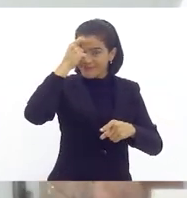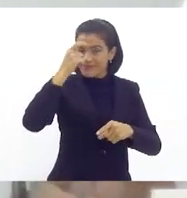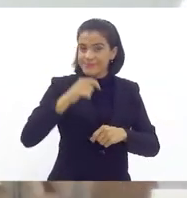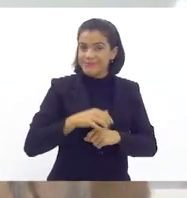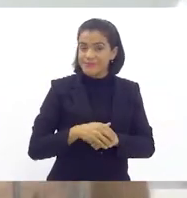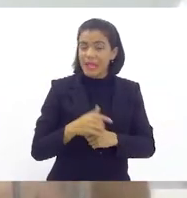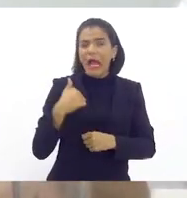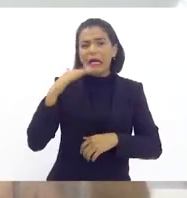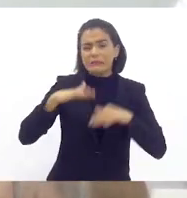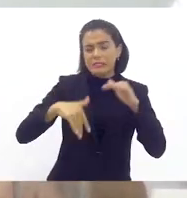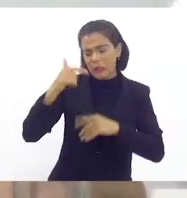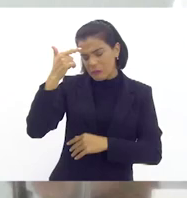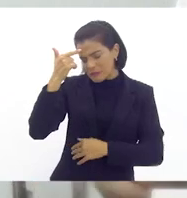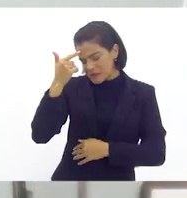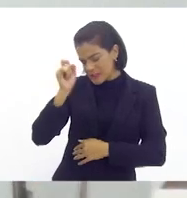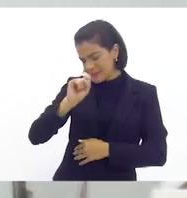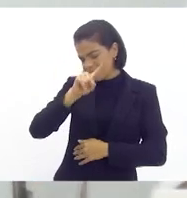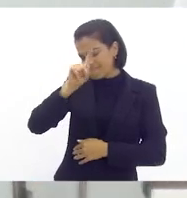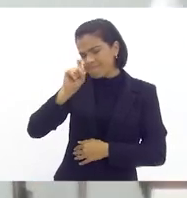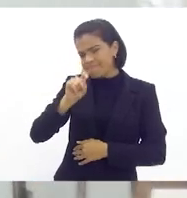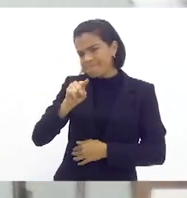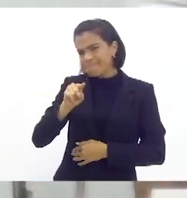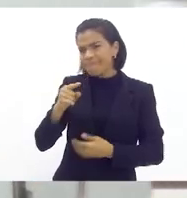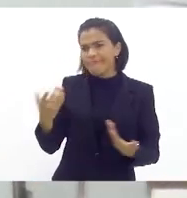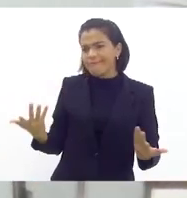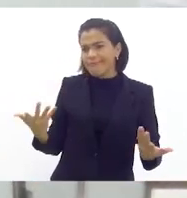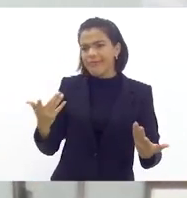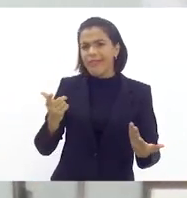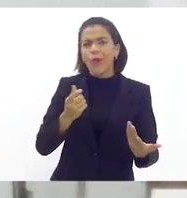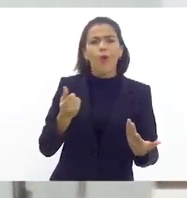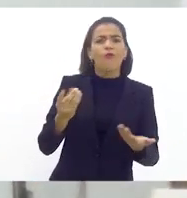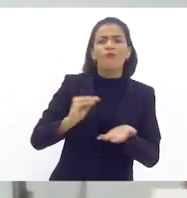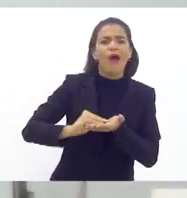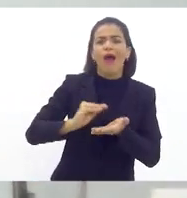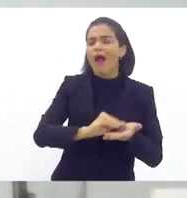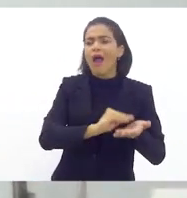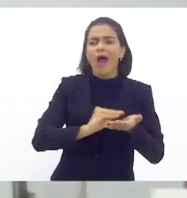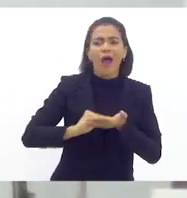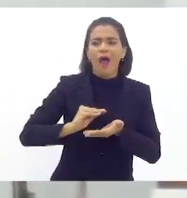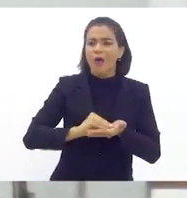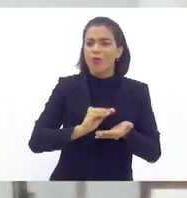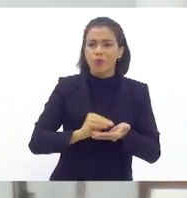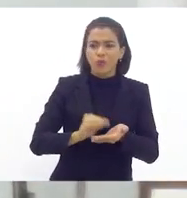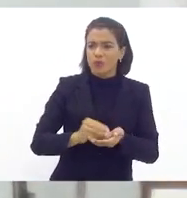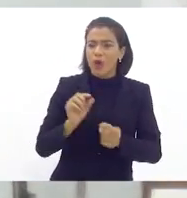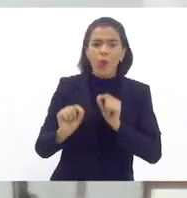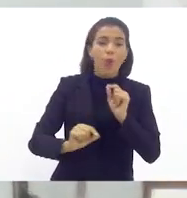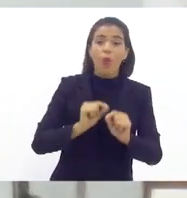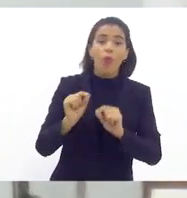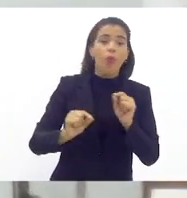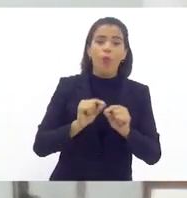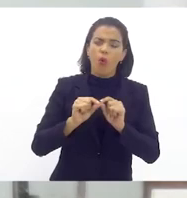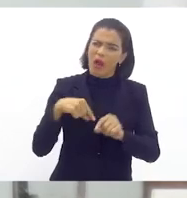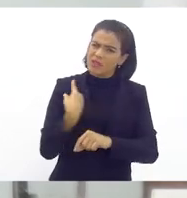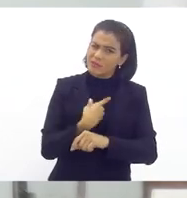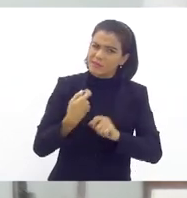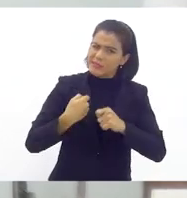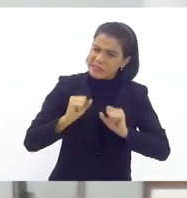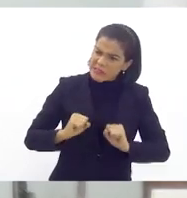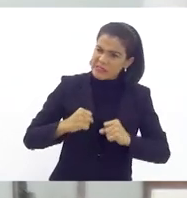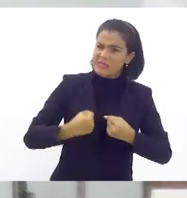às vezes, me pergunto o quanto ainda tem que ser feito, o quanto a gente ainda tem que se esforçar,